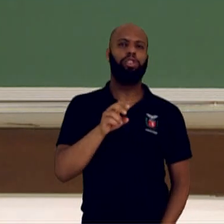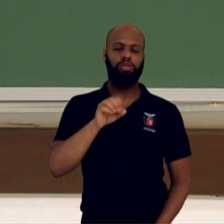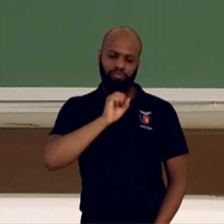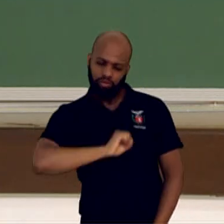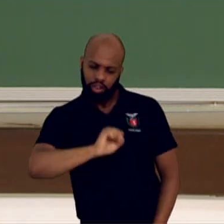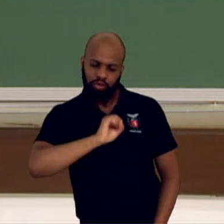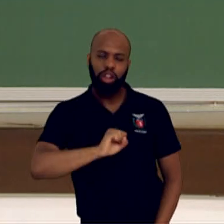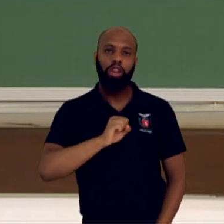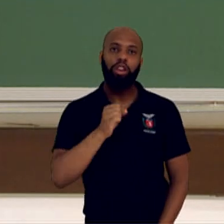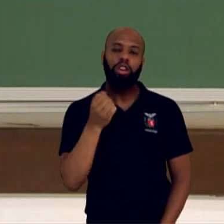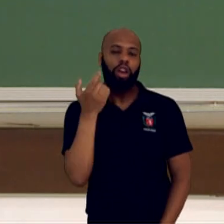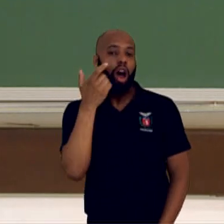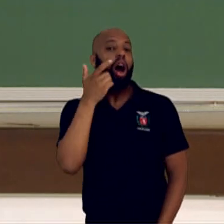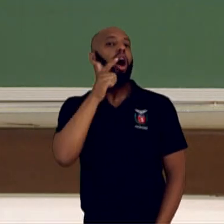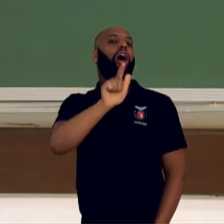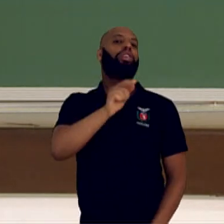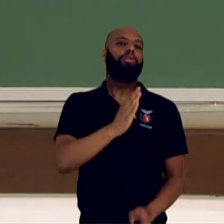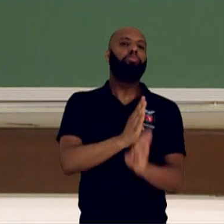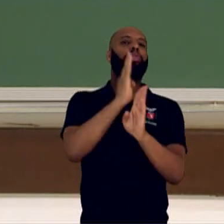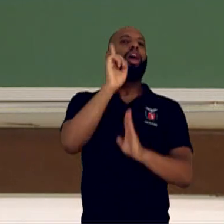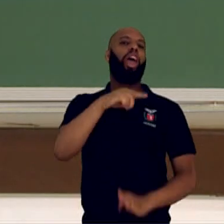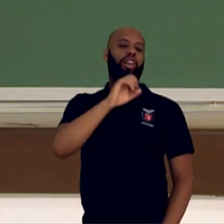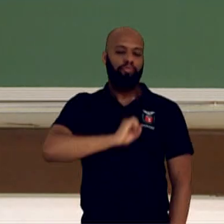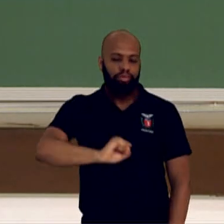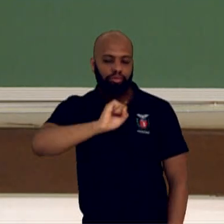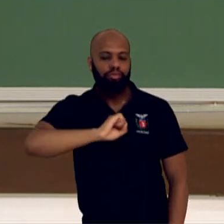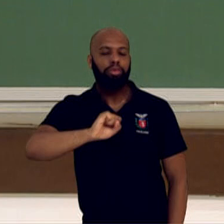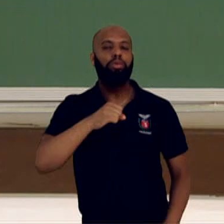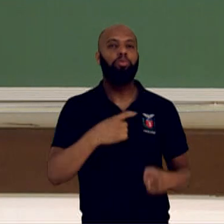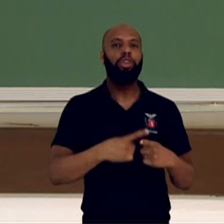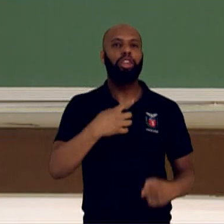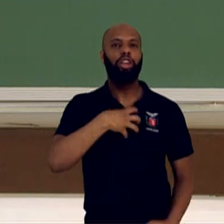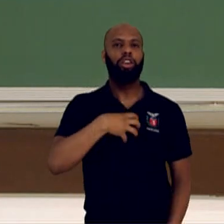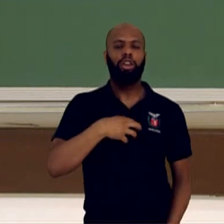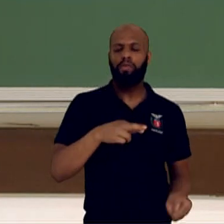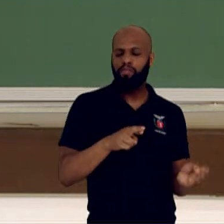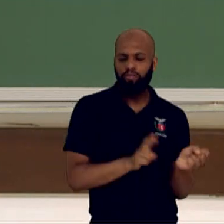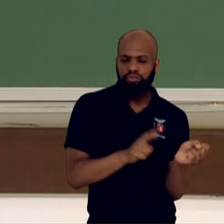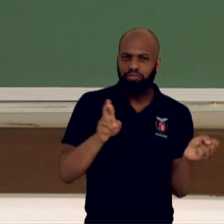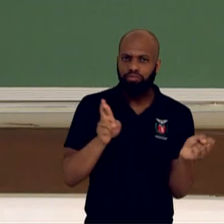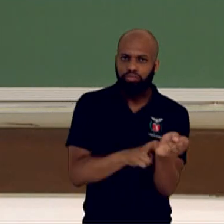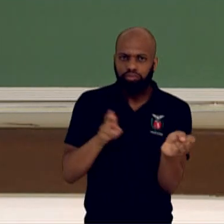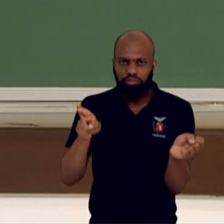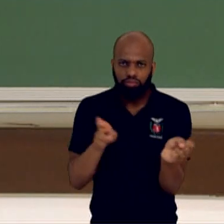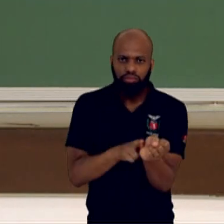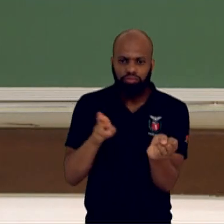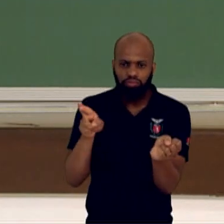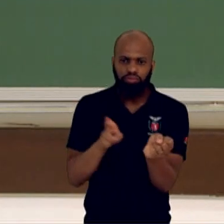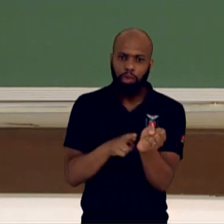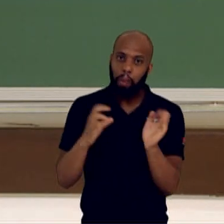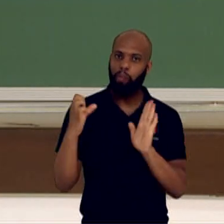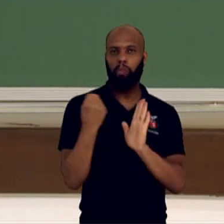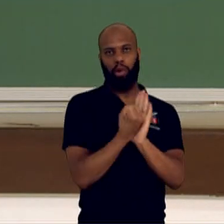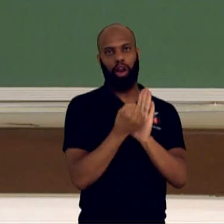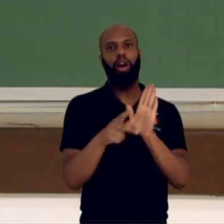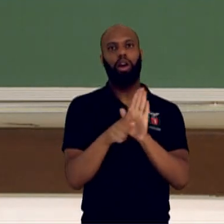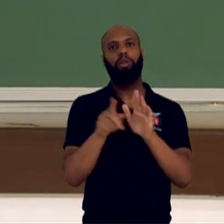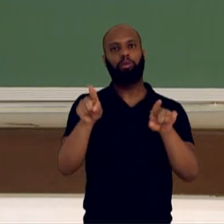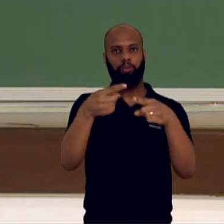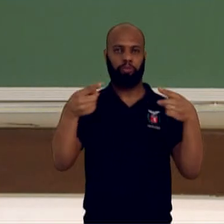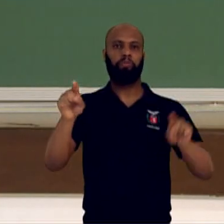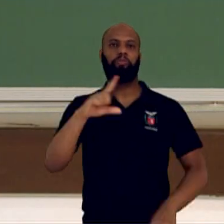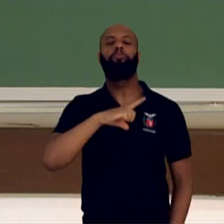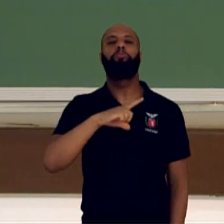e agregaram, né, ao jazz, ao soul, este ritmo mais marcante que marca mais os momentos da música,